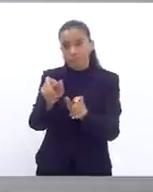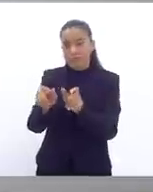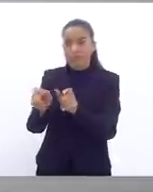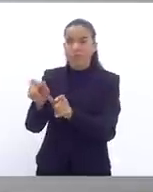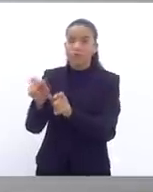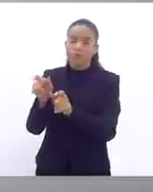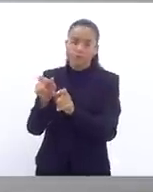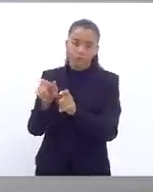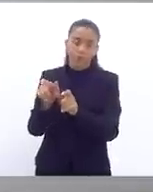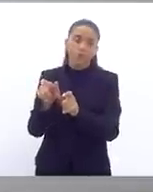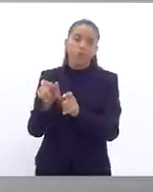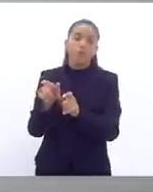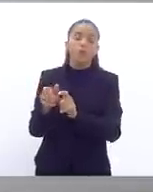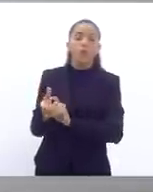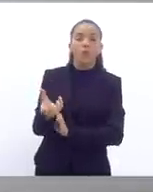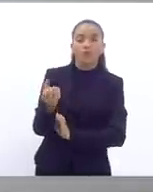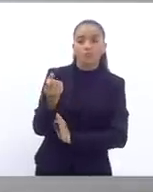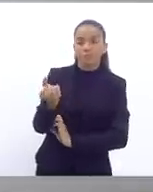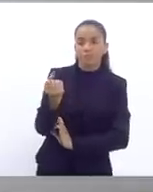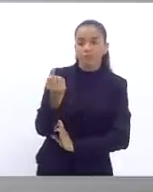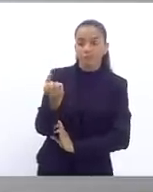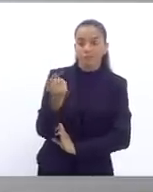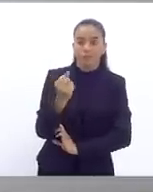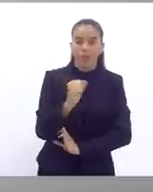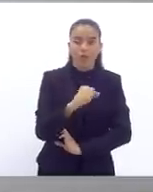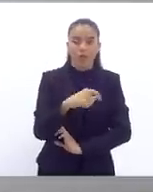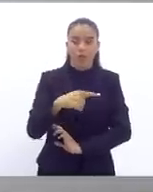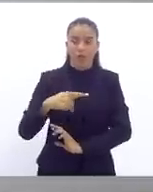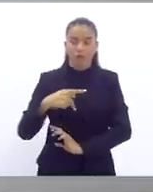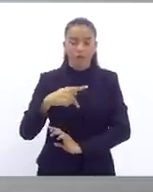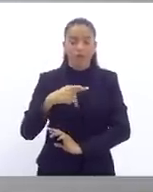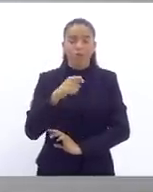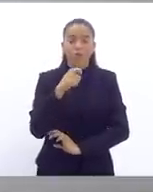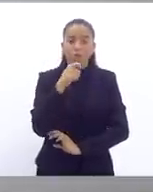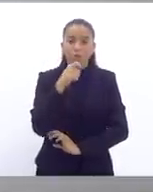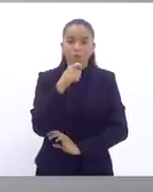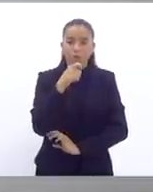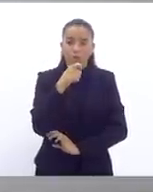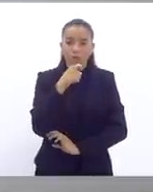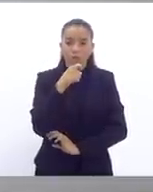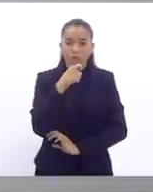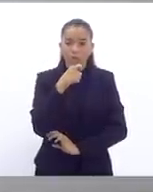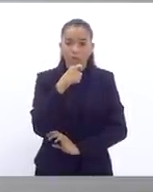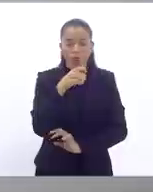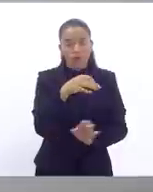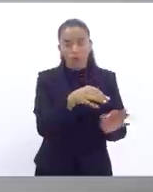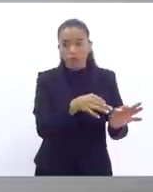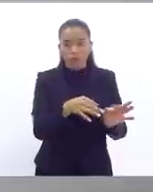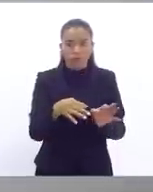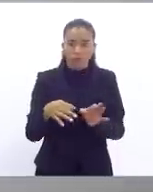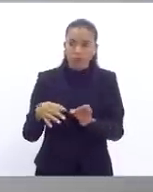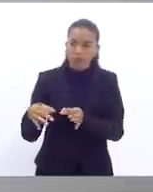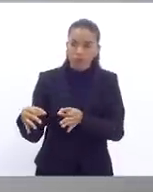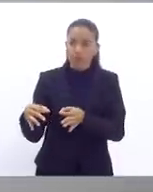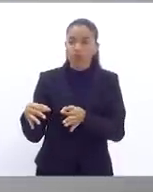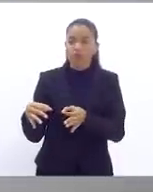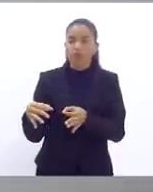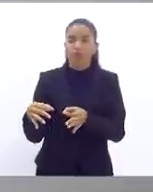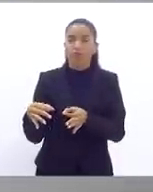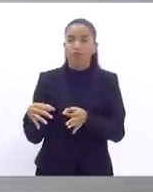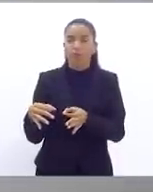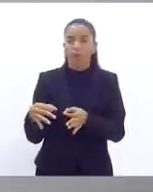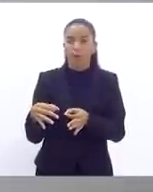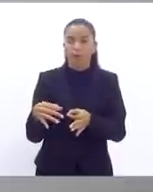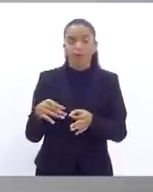dos seus proventos não terem agilidade necessária para